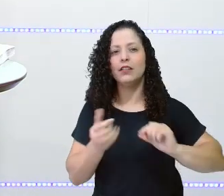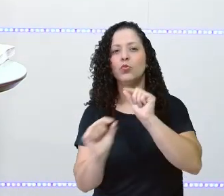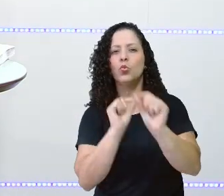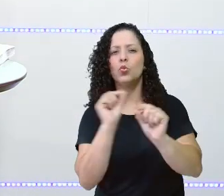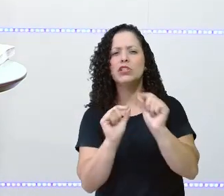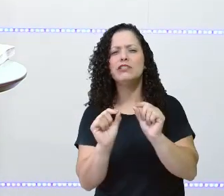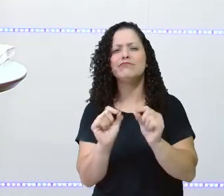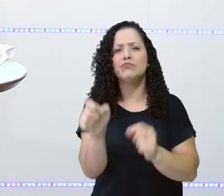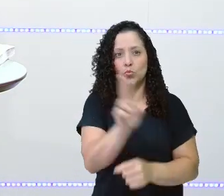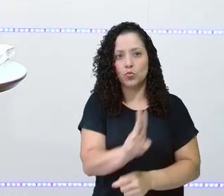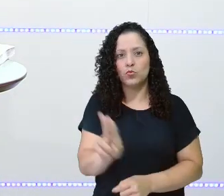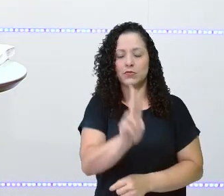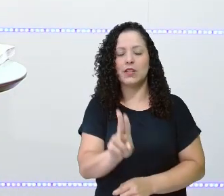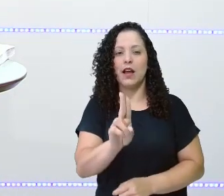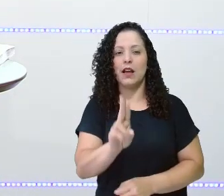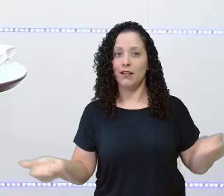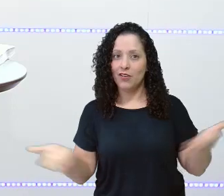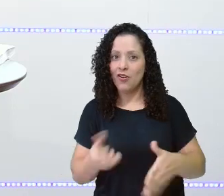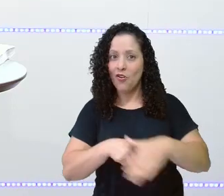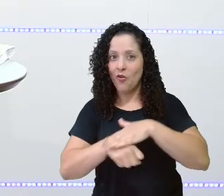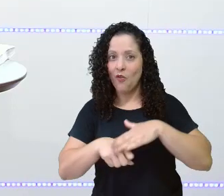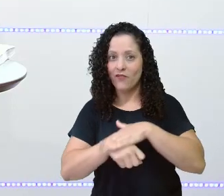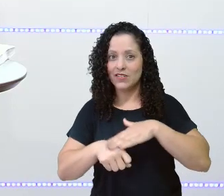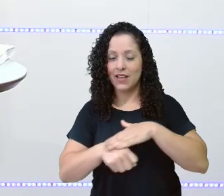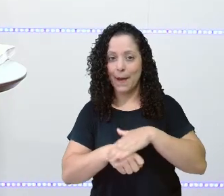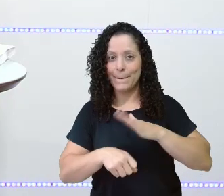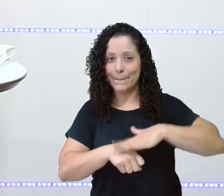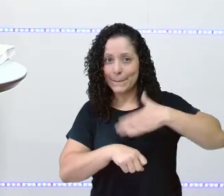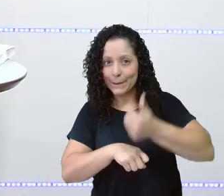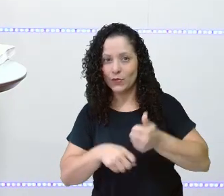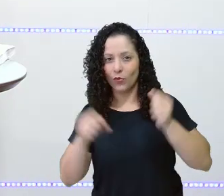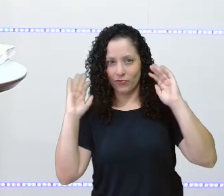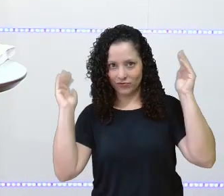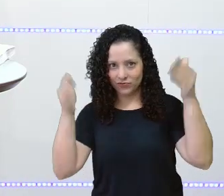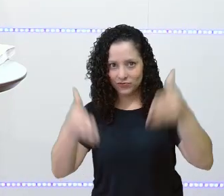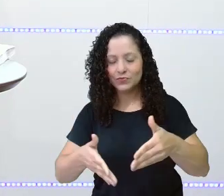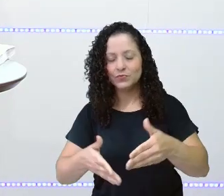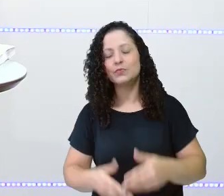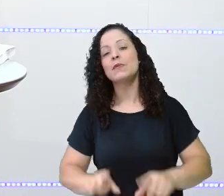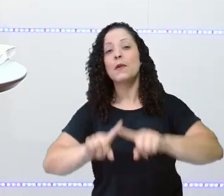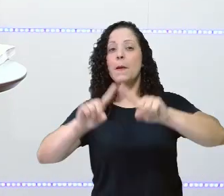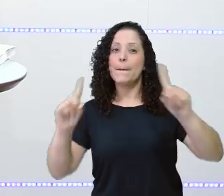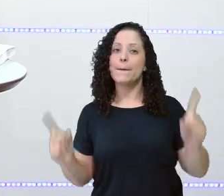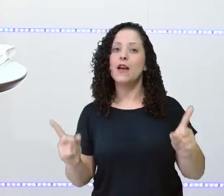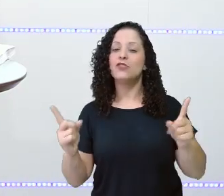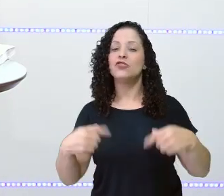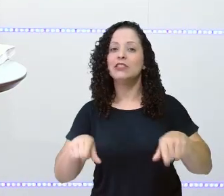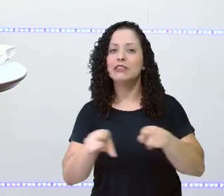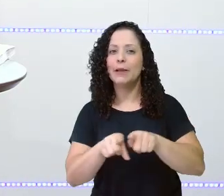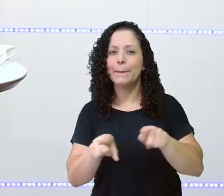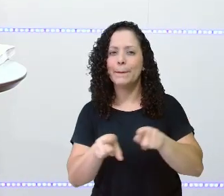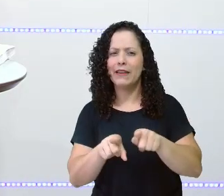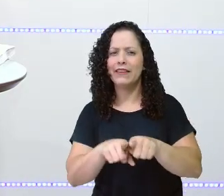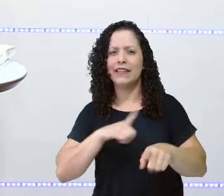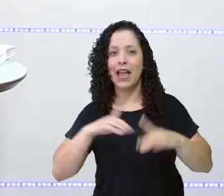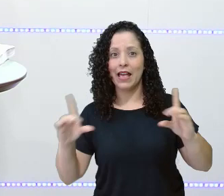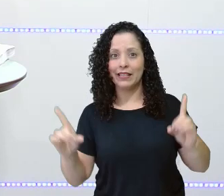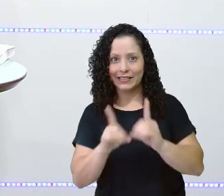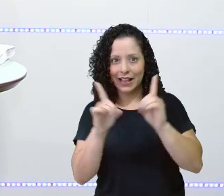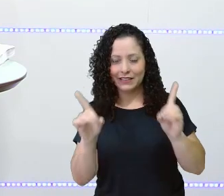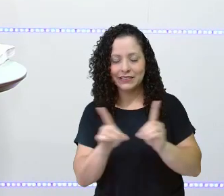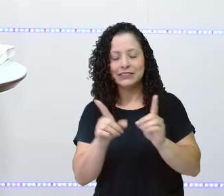Então, inicialmente, a gente vai conversar um pouquinho sobre isso, mas claro que fazendo sempre transposição didática, trazendo